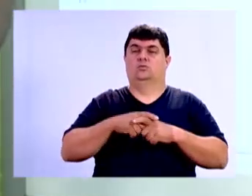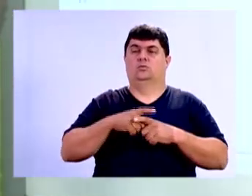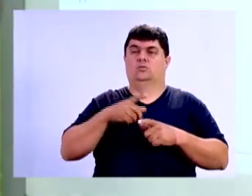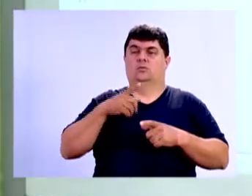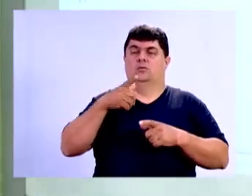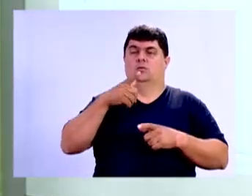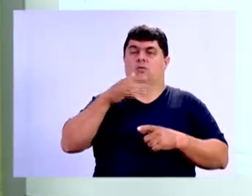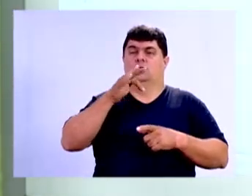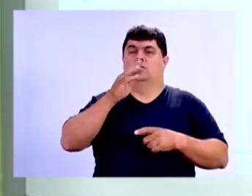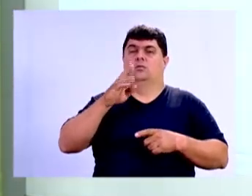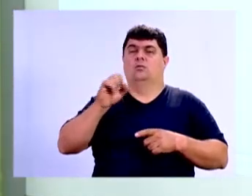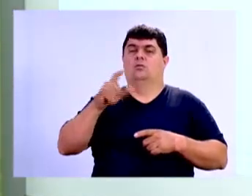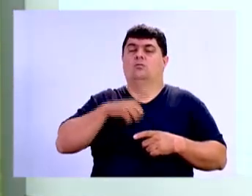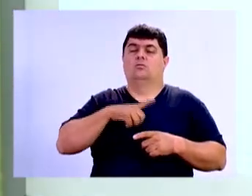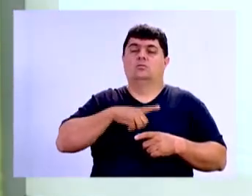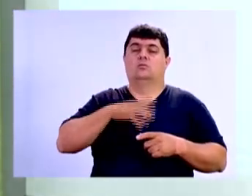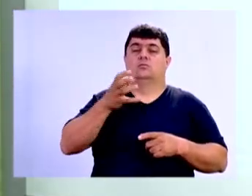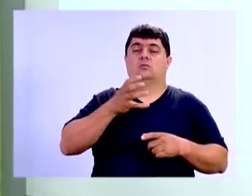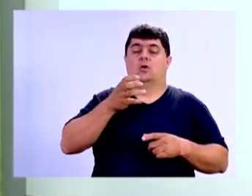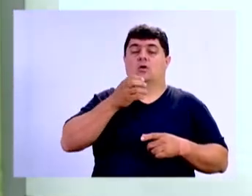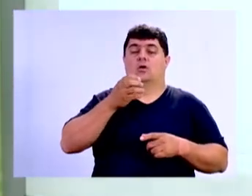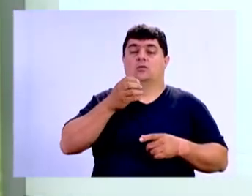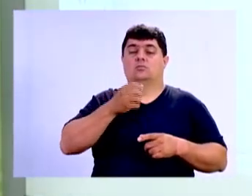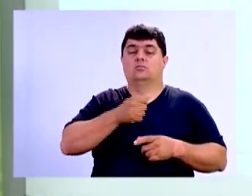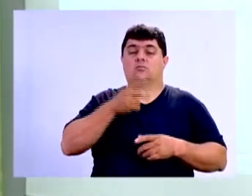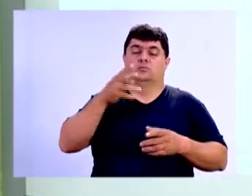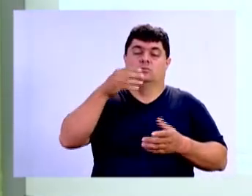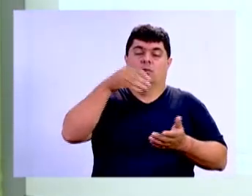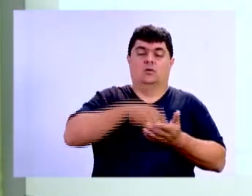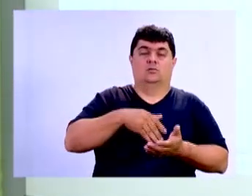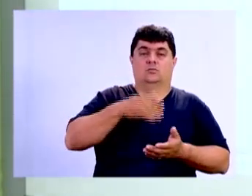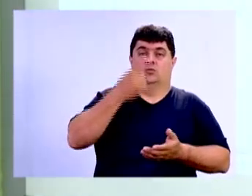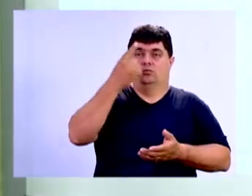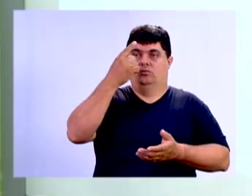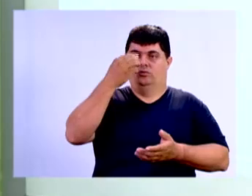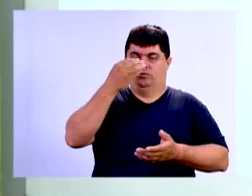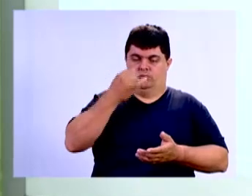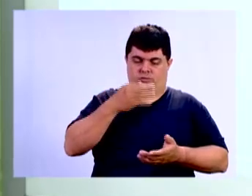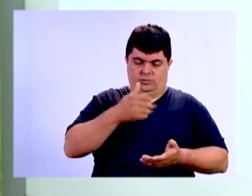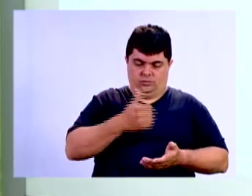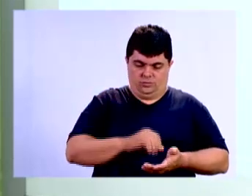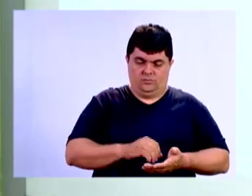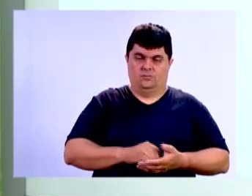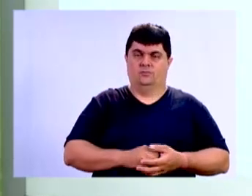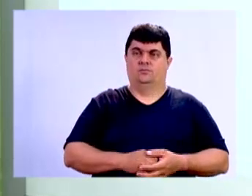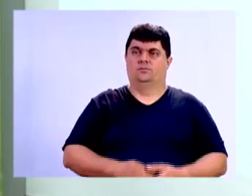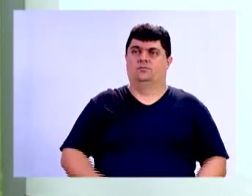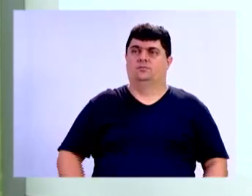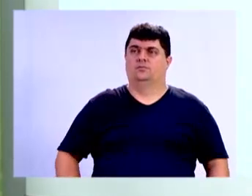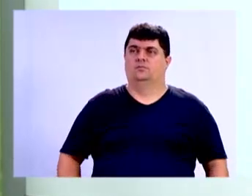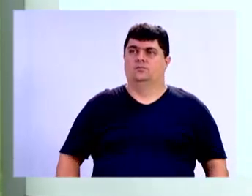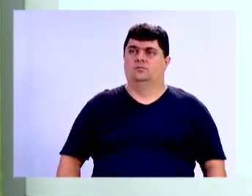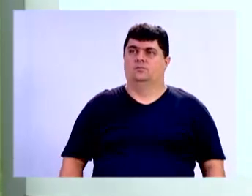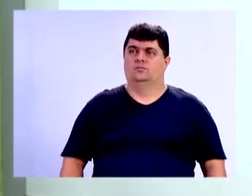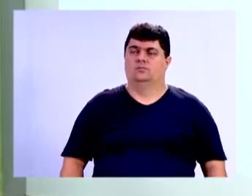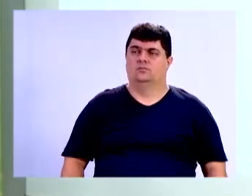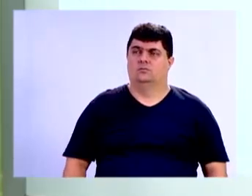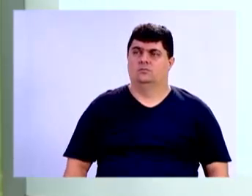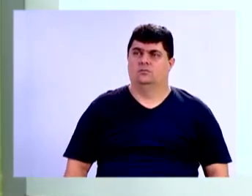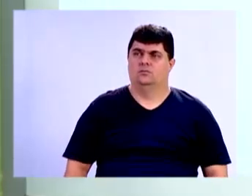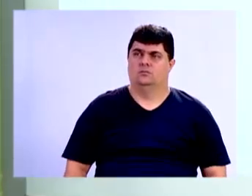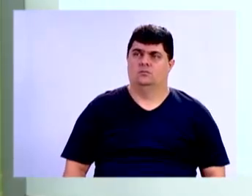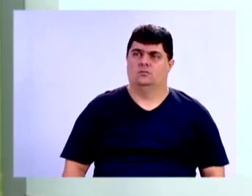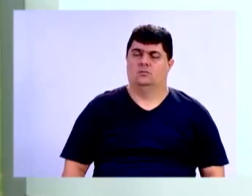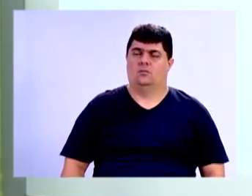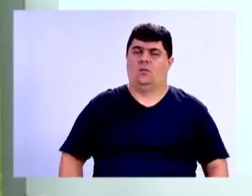for, quer dizer, olha gente, eu quero contar até 10, então vai de 1 até 10. O for serve para isso. Agora eu quero